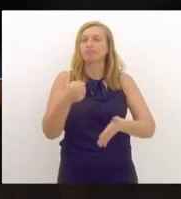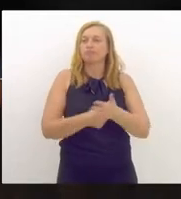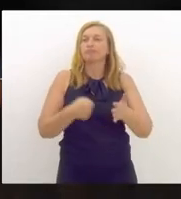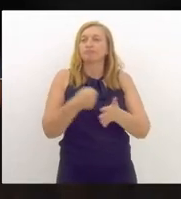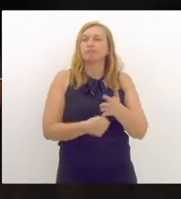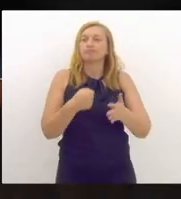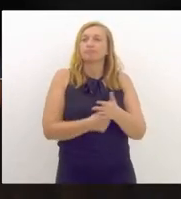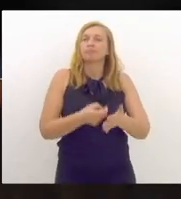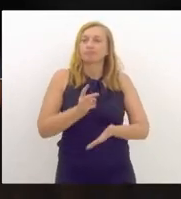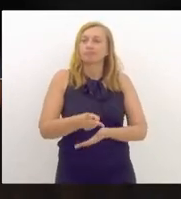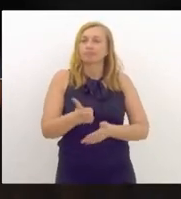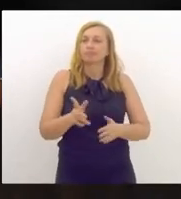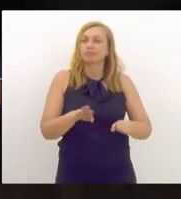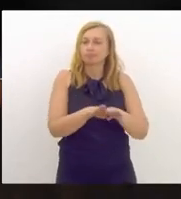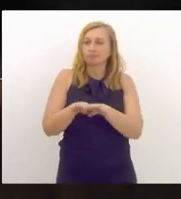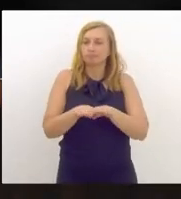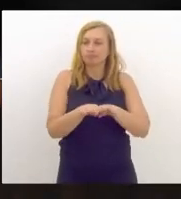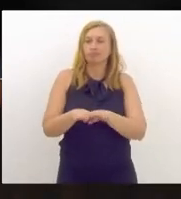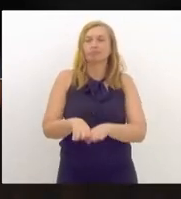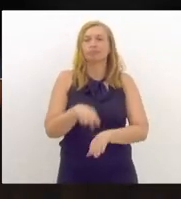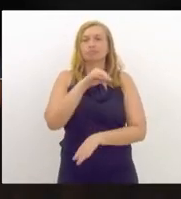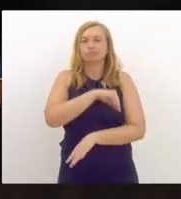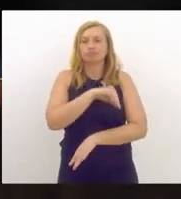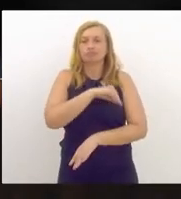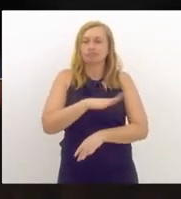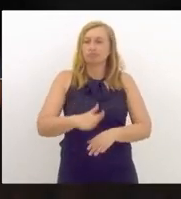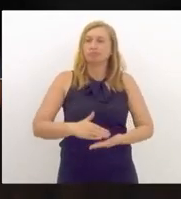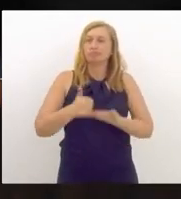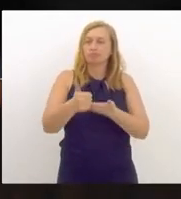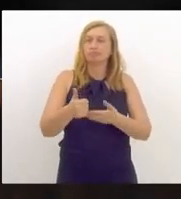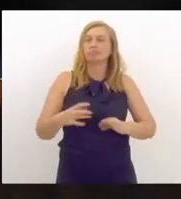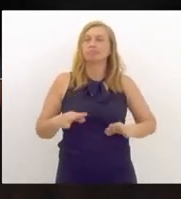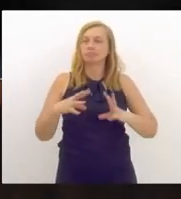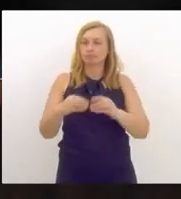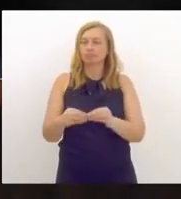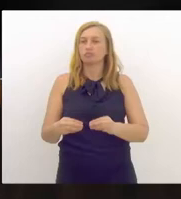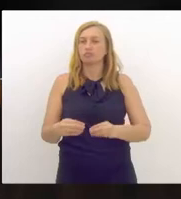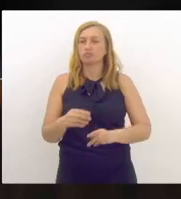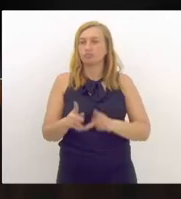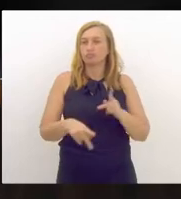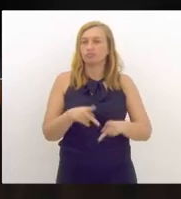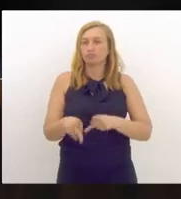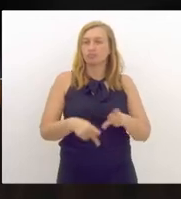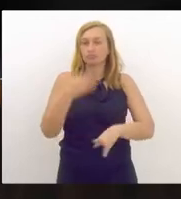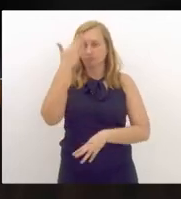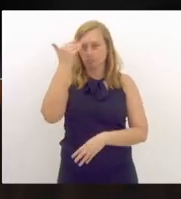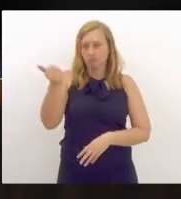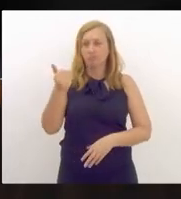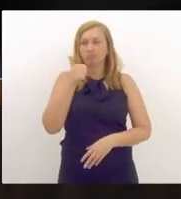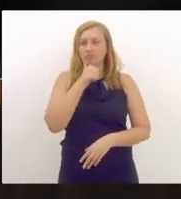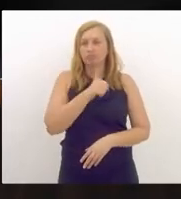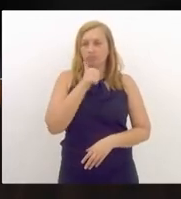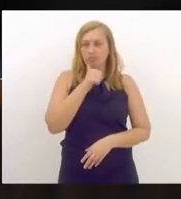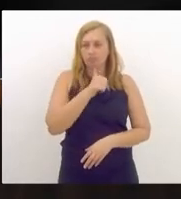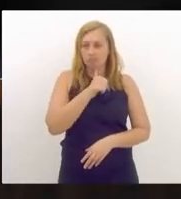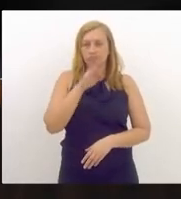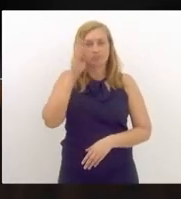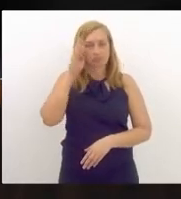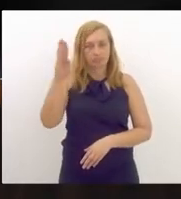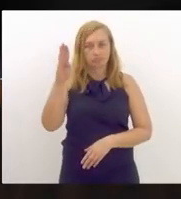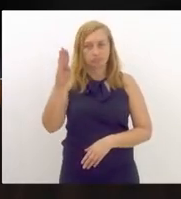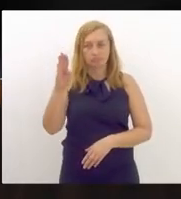uma luta constante por igualdade salarial por condições dignas de trabalho para toda a população e a gente sabe que as mulheres